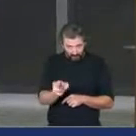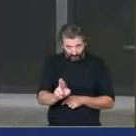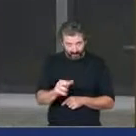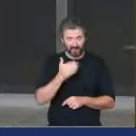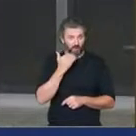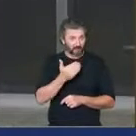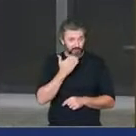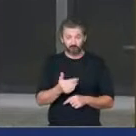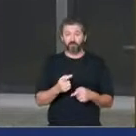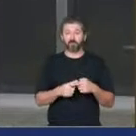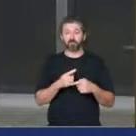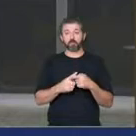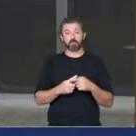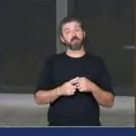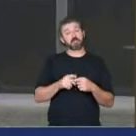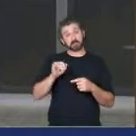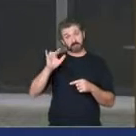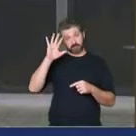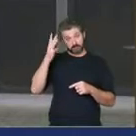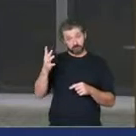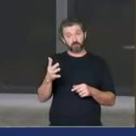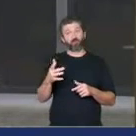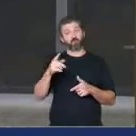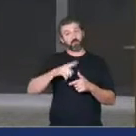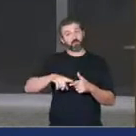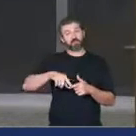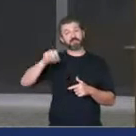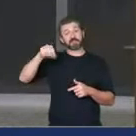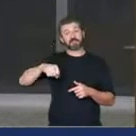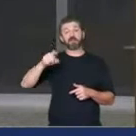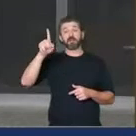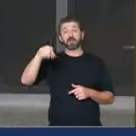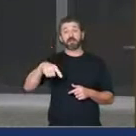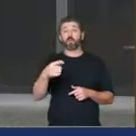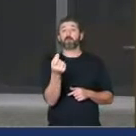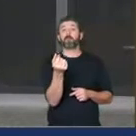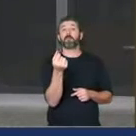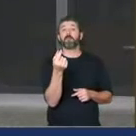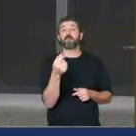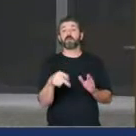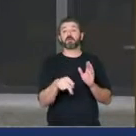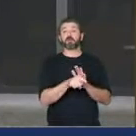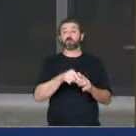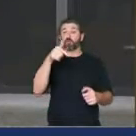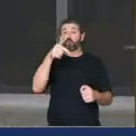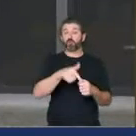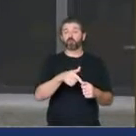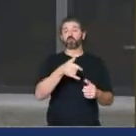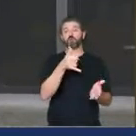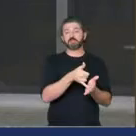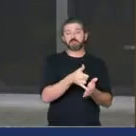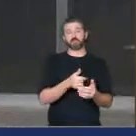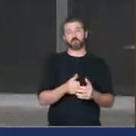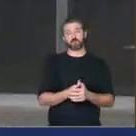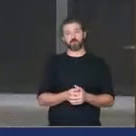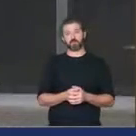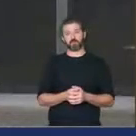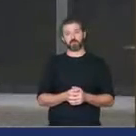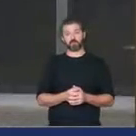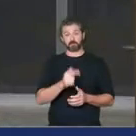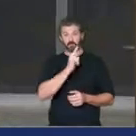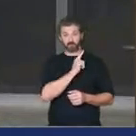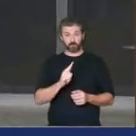aí deveria resolver o problema, isso sim, do preço dos combustíveis, do óleo diesel. O